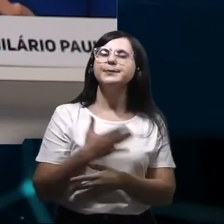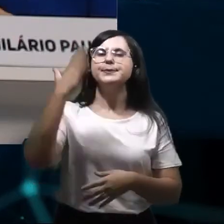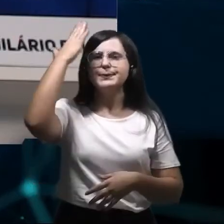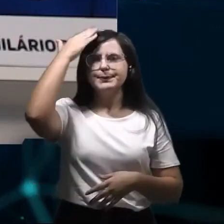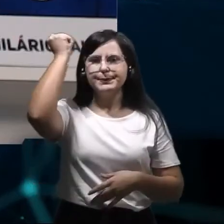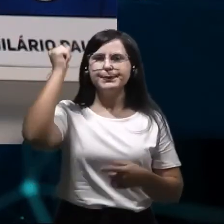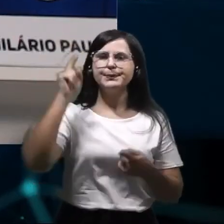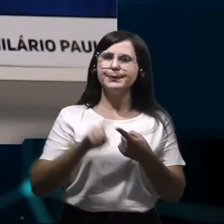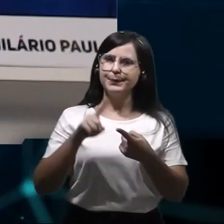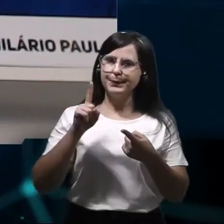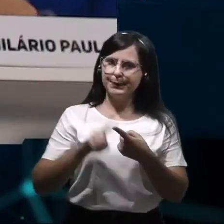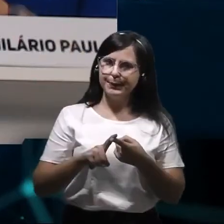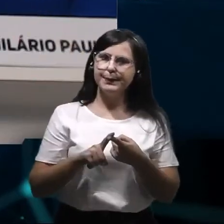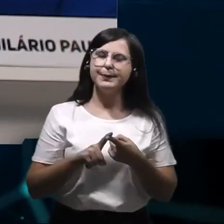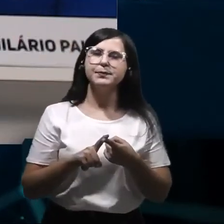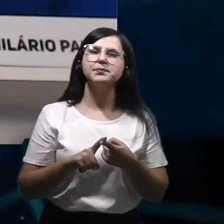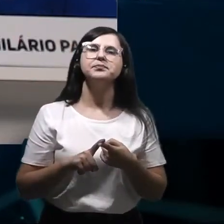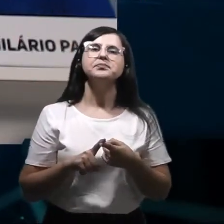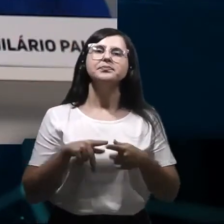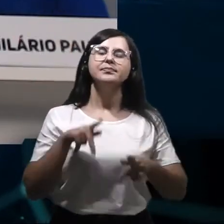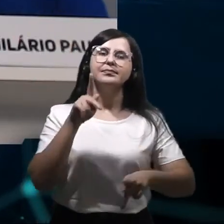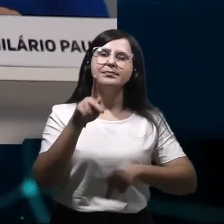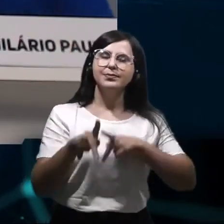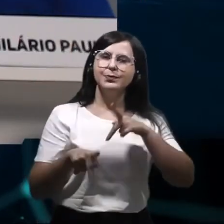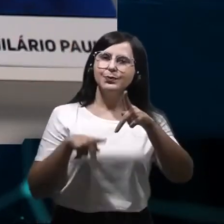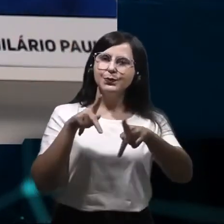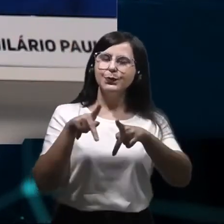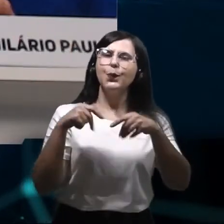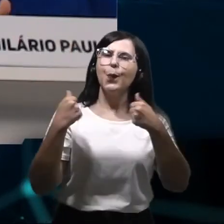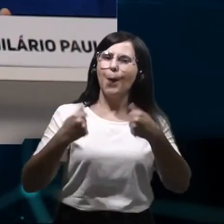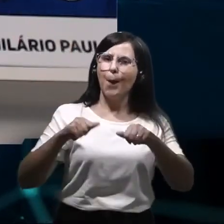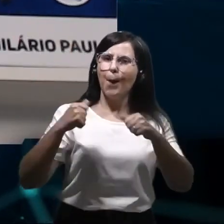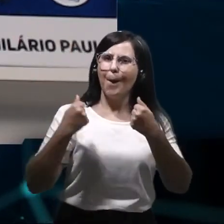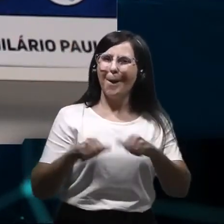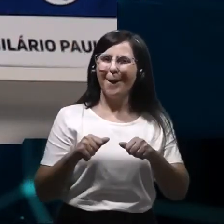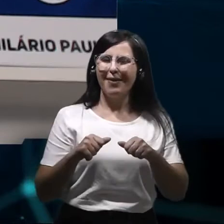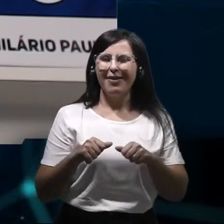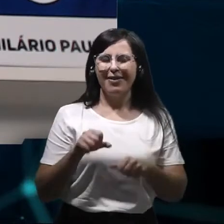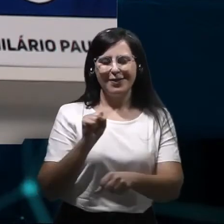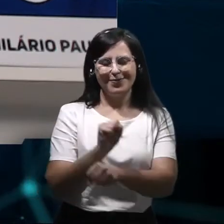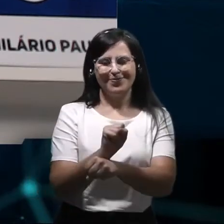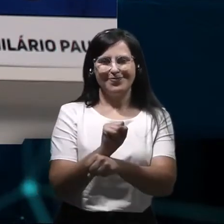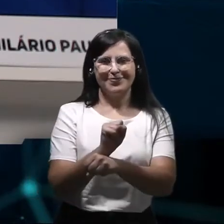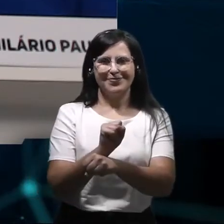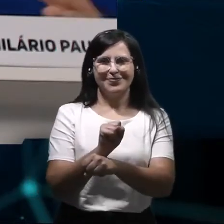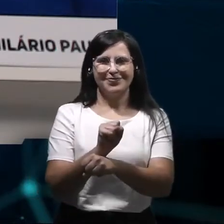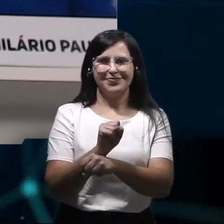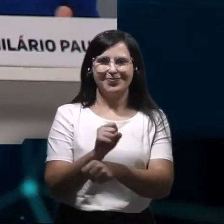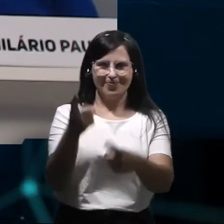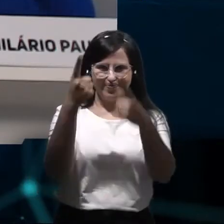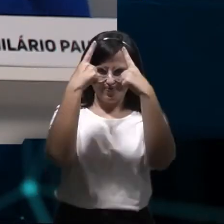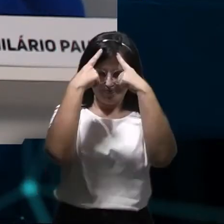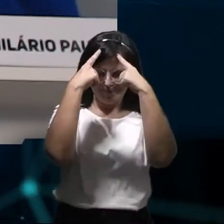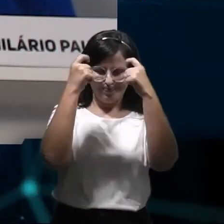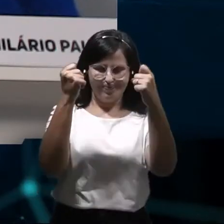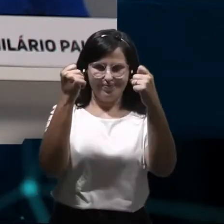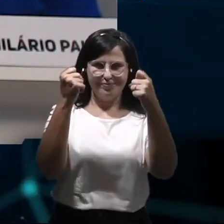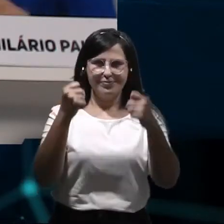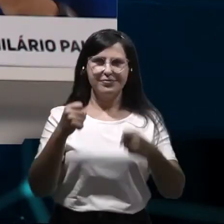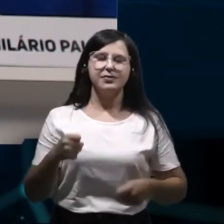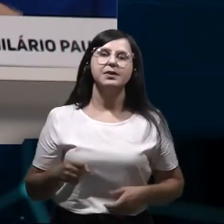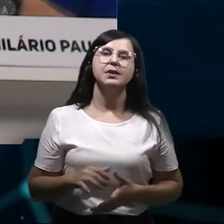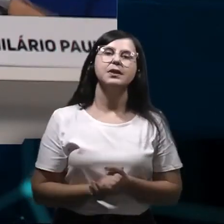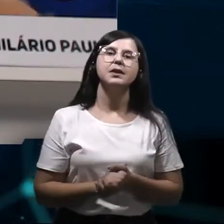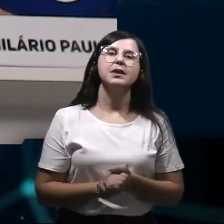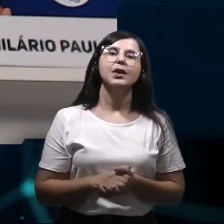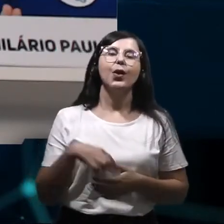que políticas públicas são importantes para a gente conter a violência no nosso município. Durante a minha primeira gestão, a